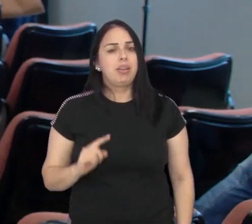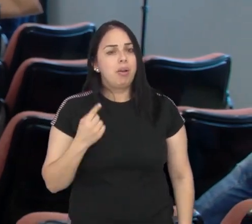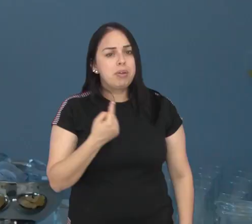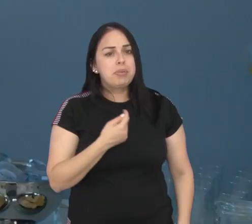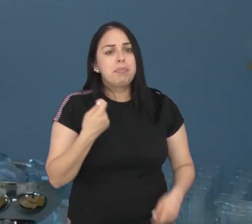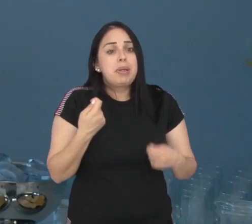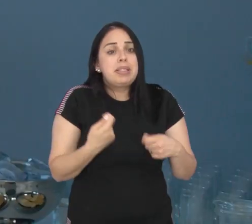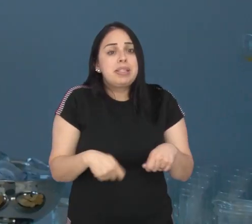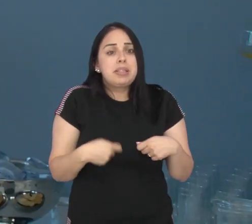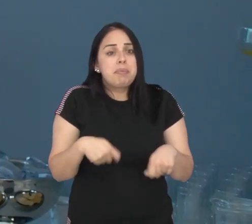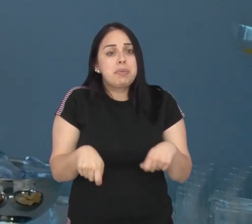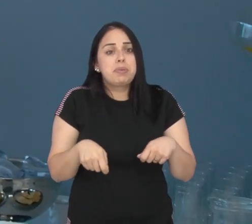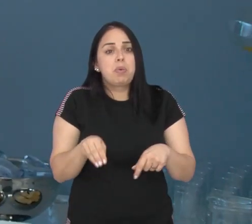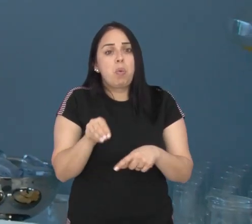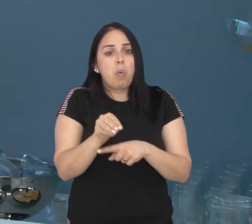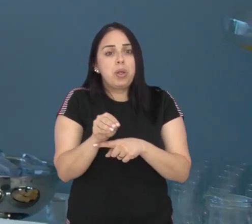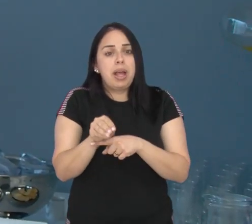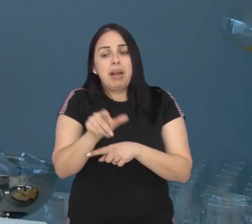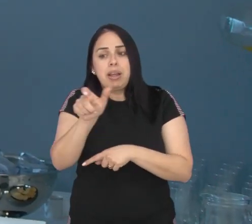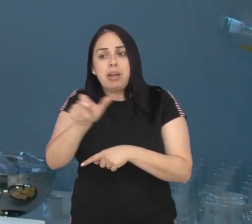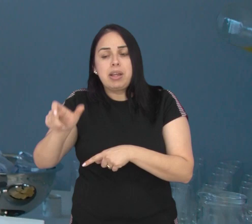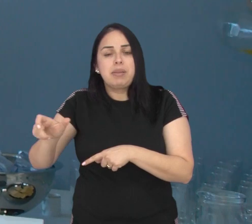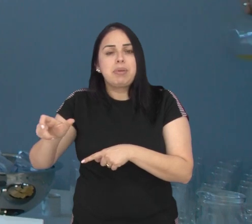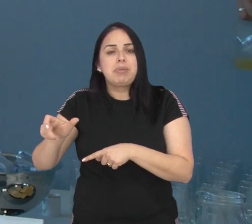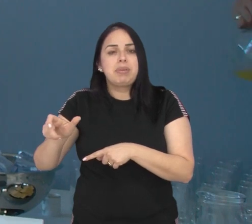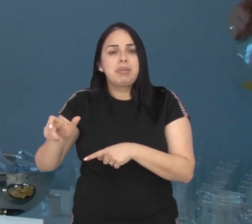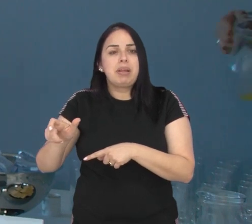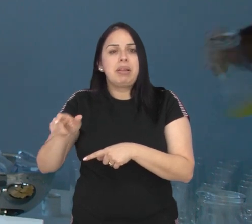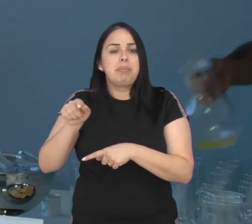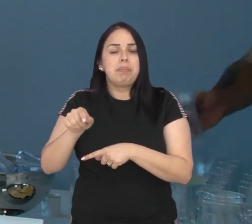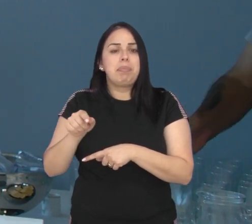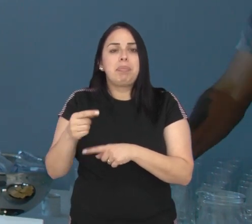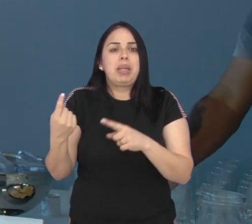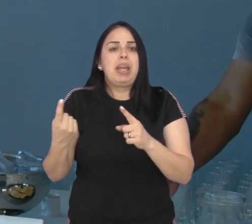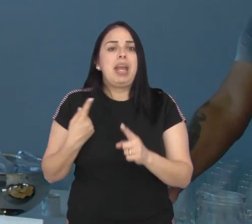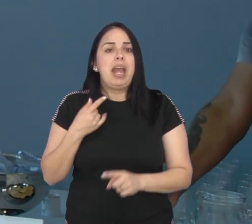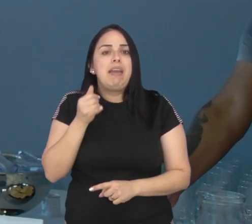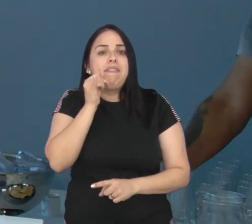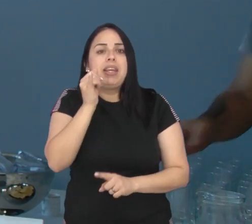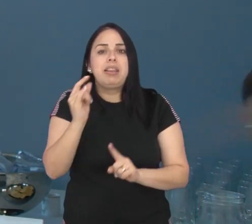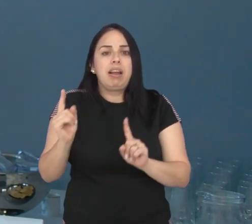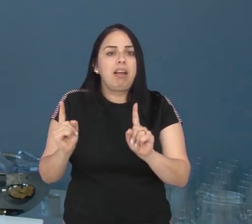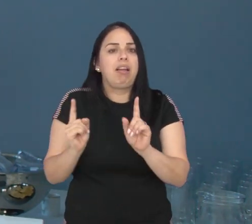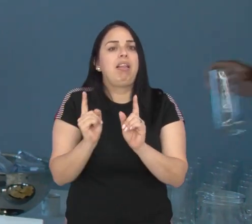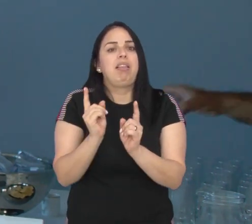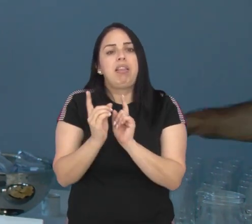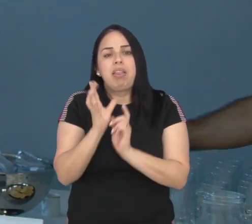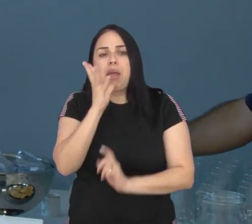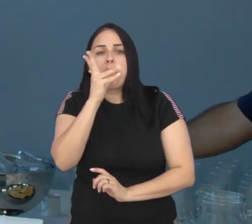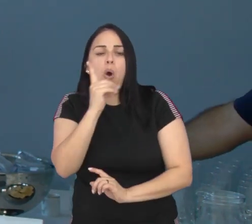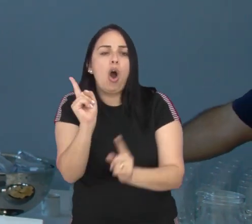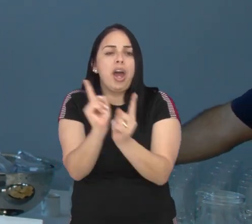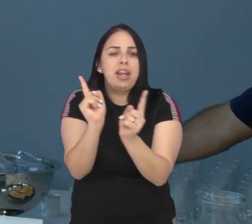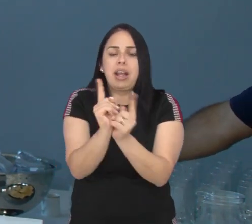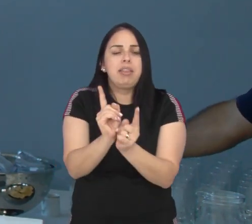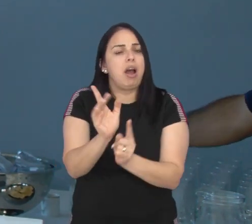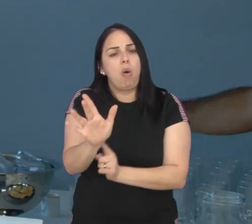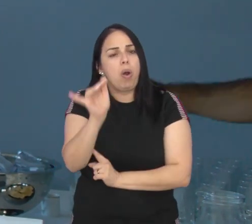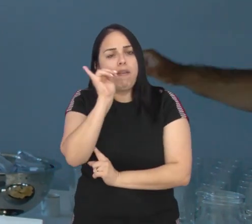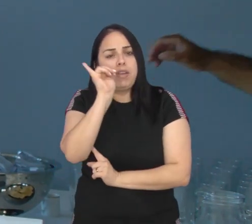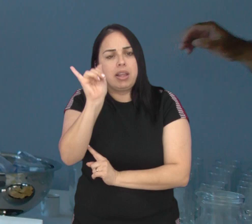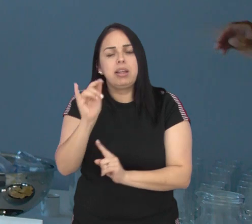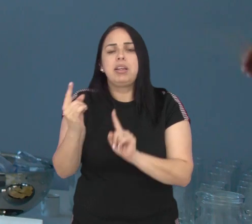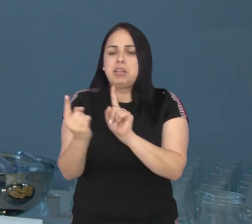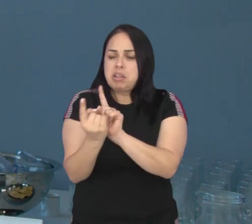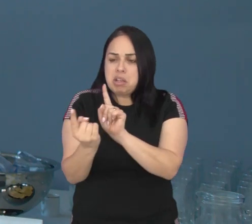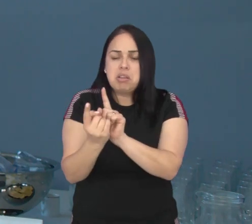Anderson Farias. Nós temos que zelar agora para que o munícipe não pague sem o atendimento e que esses funcionários